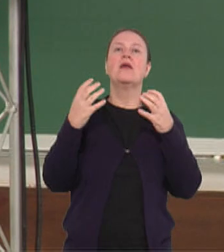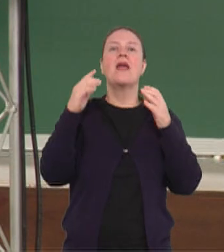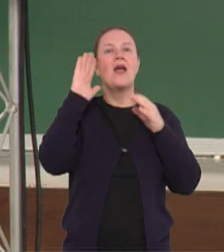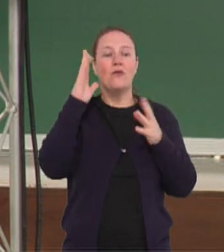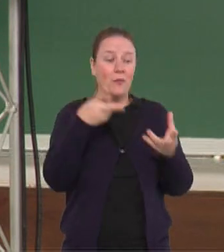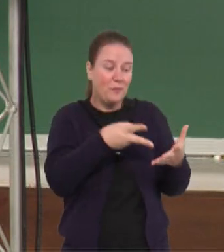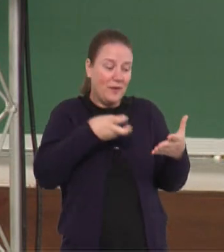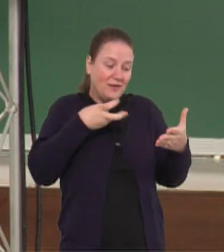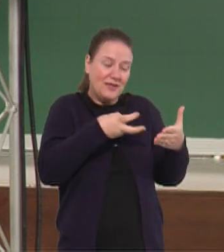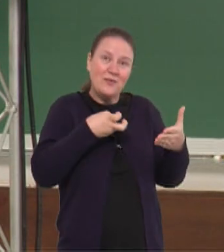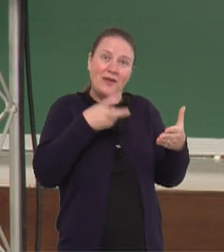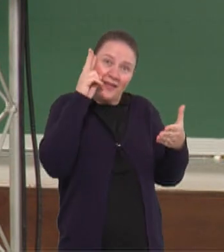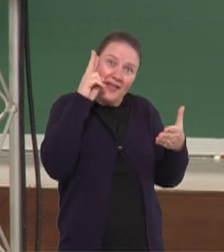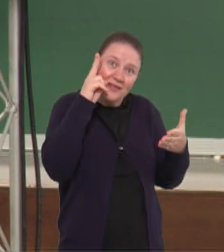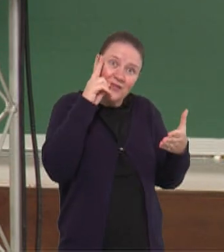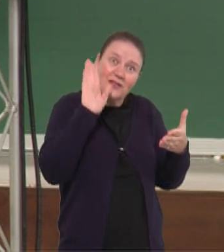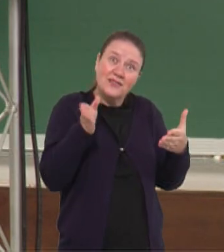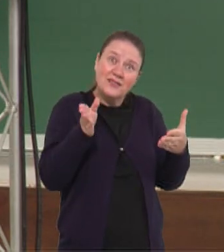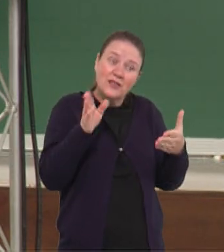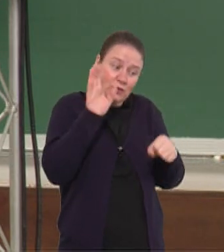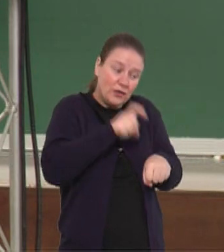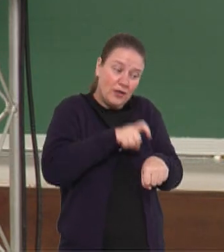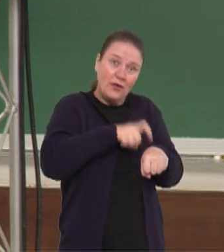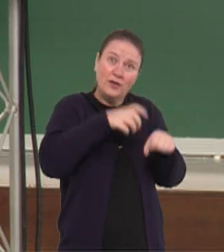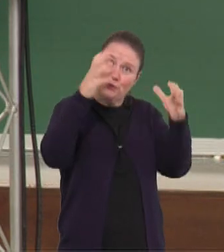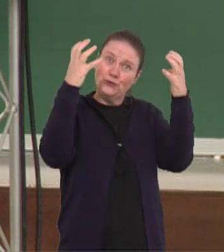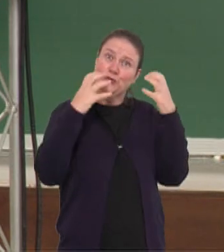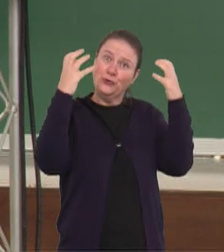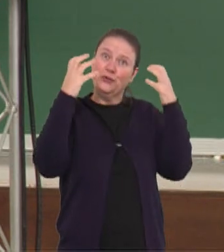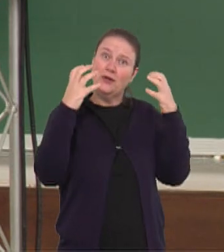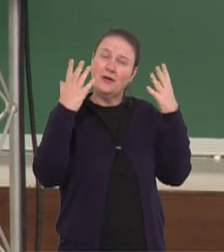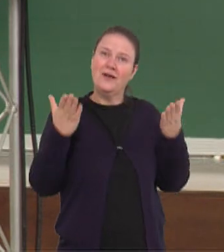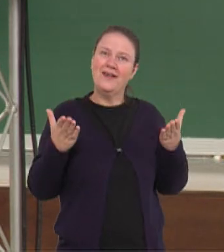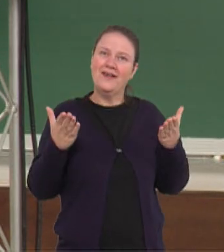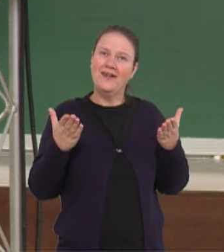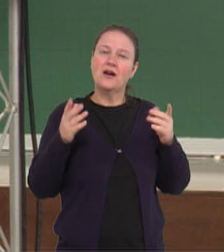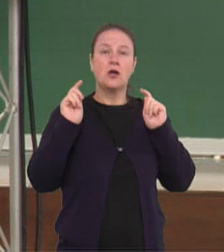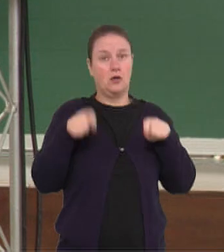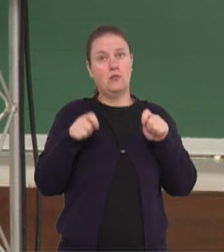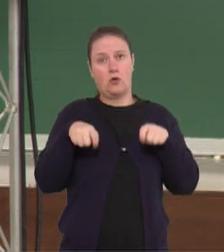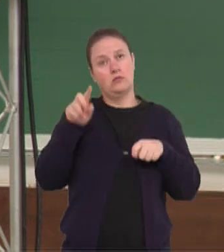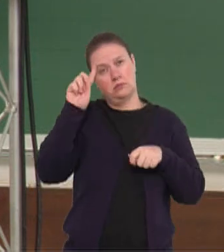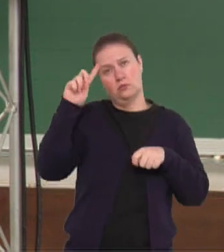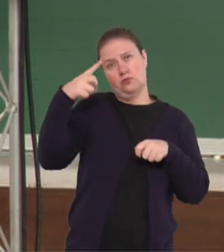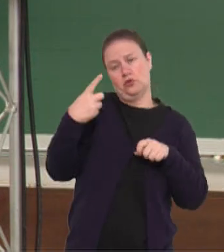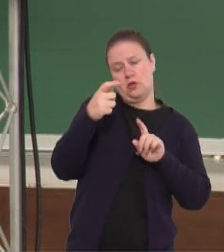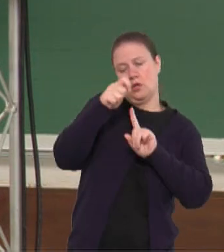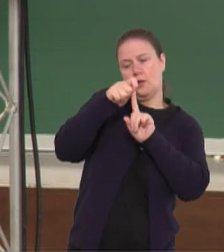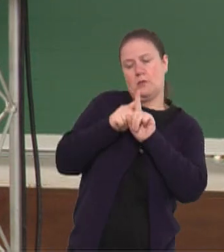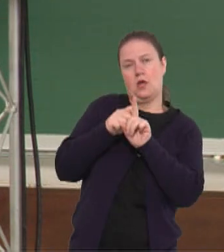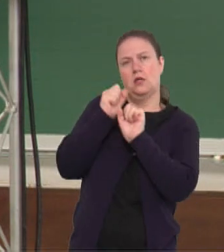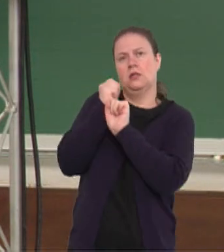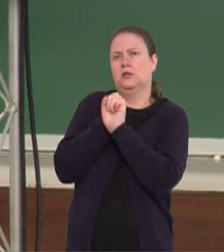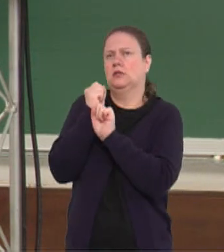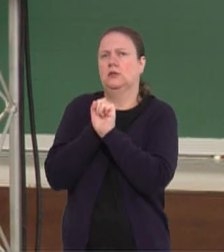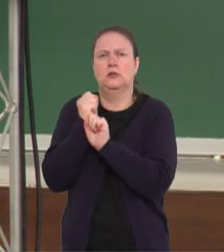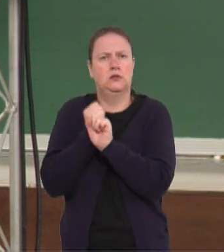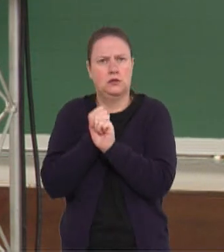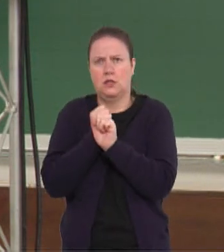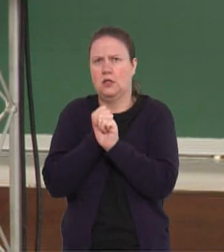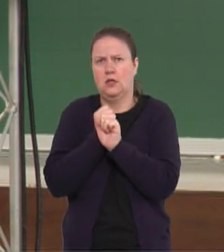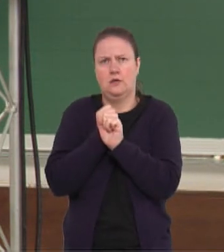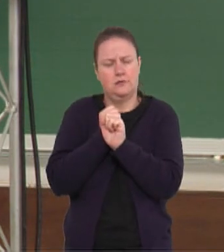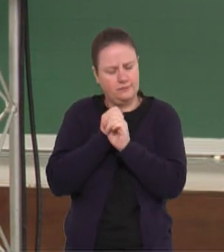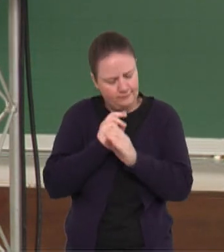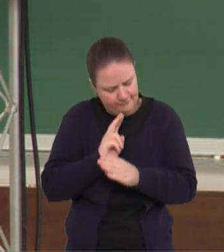chovendo. Olha só que legal. Ou então eu posso marcar pelo meu calendário, dia, mês, ano, enfim, né?